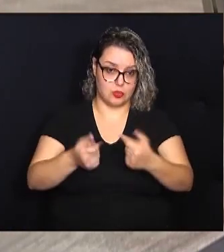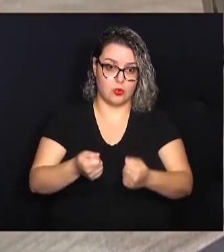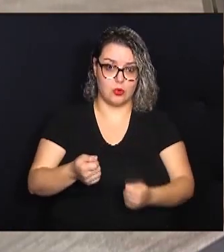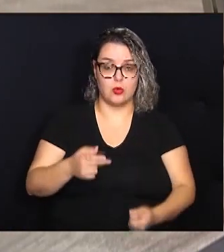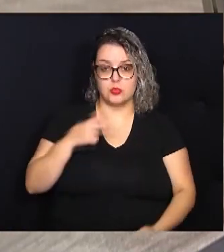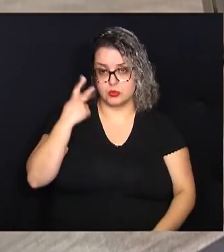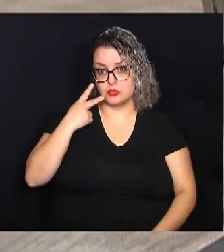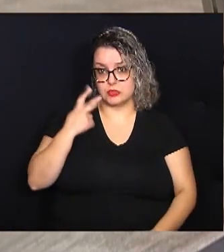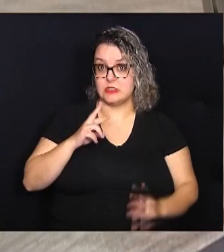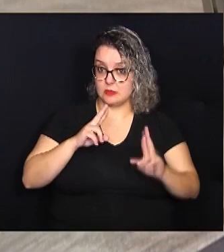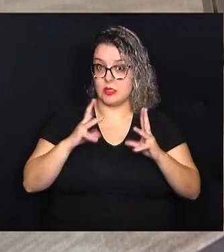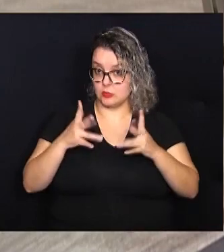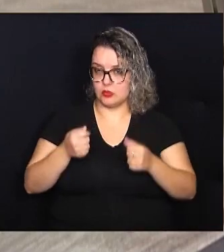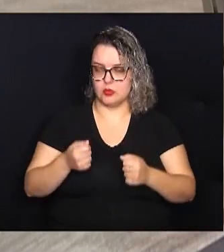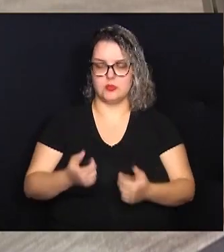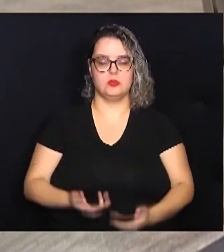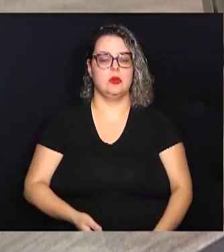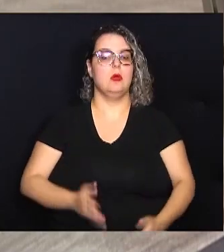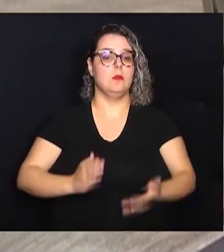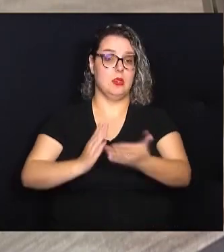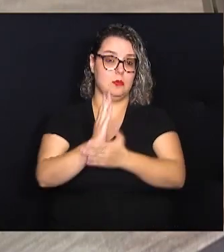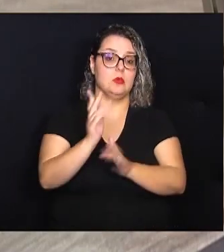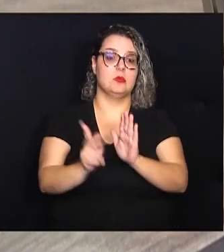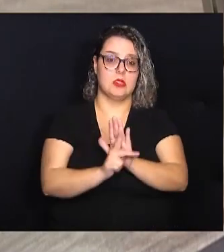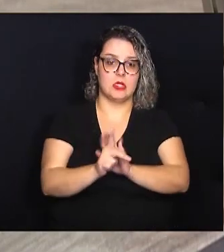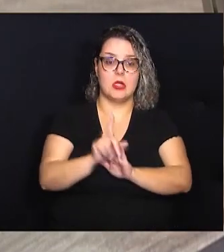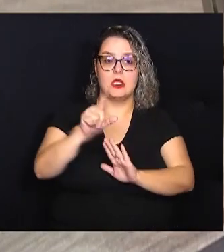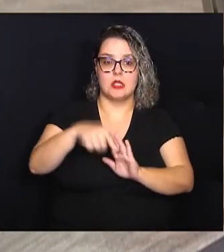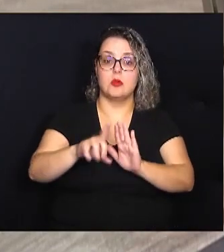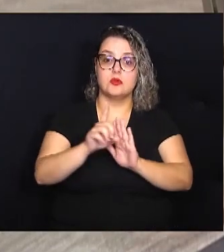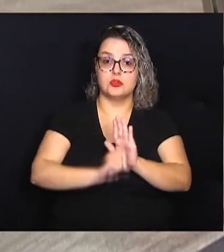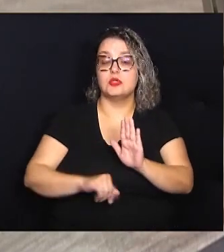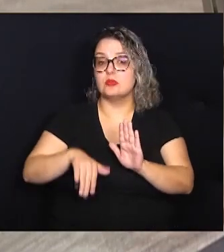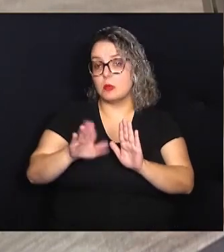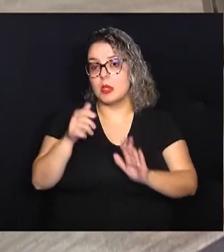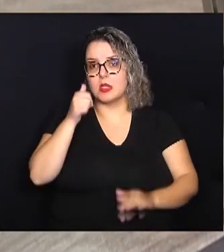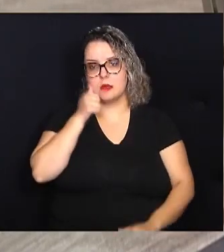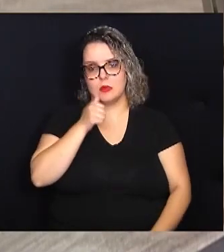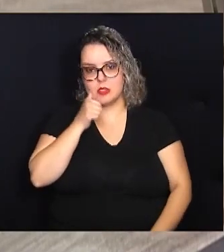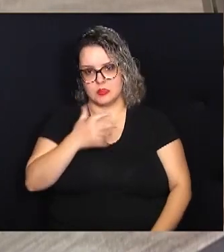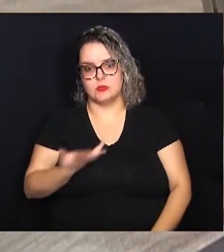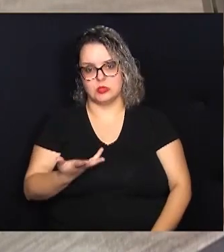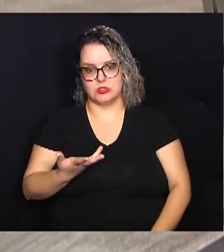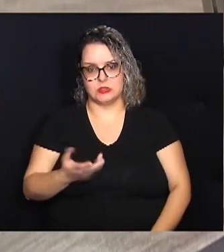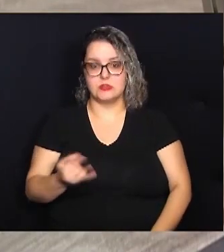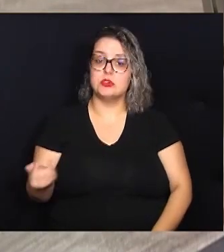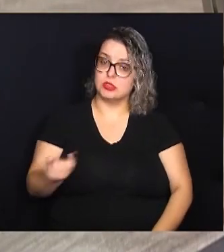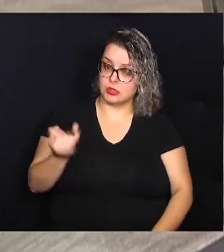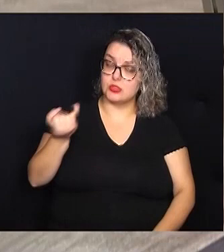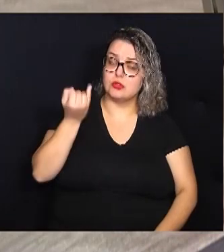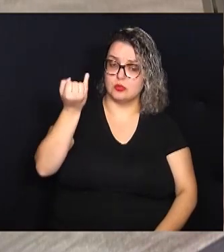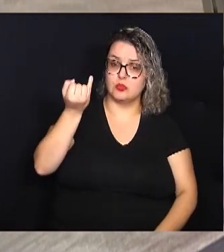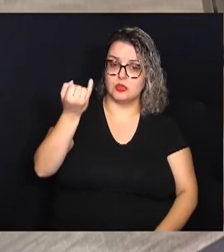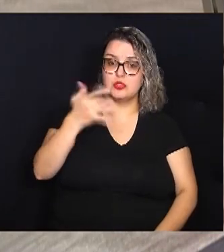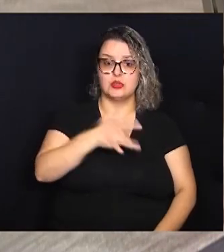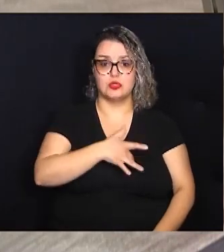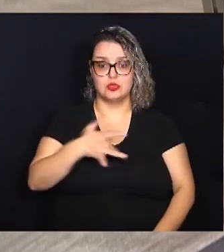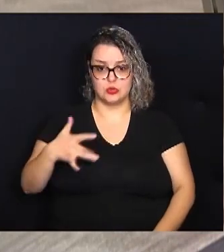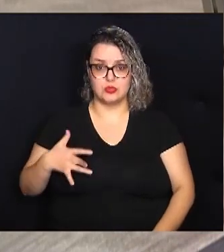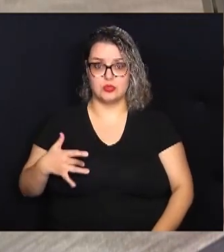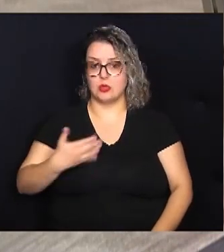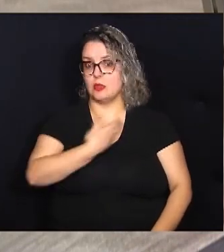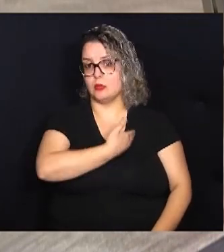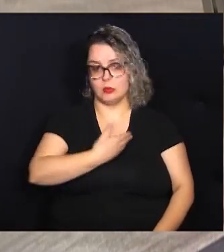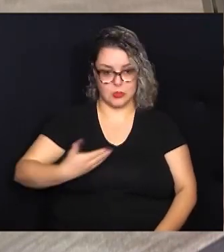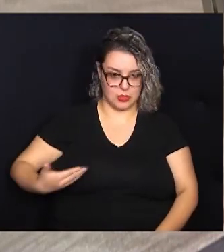todos, para aprovar o projeto, que é um direito a mais para as mulheres e muito importante para a saúde pública e